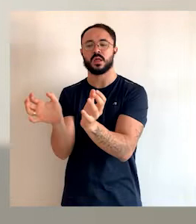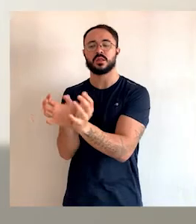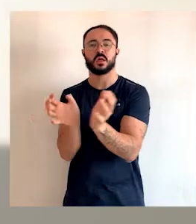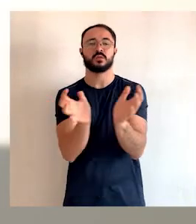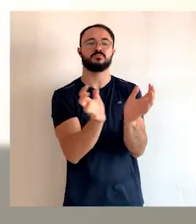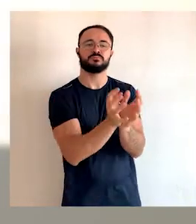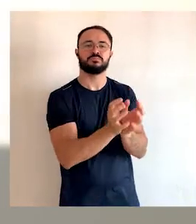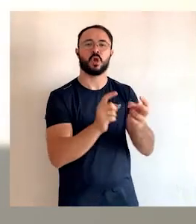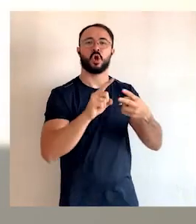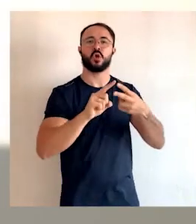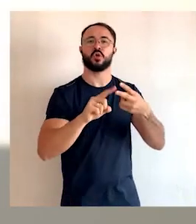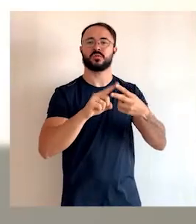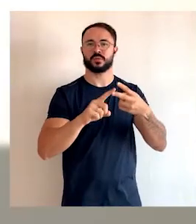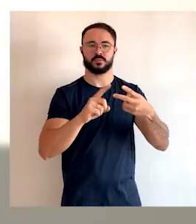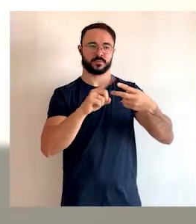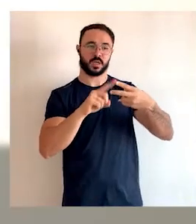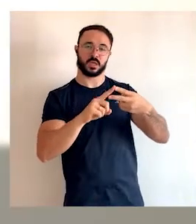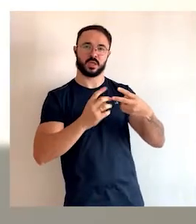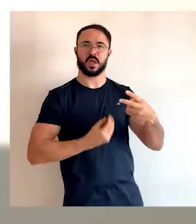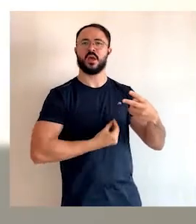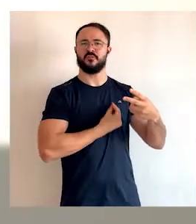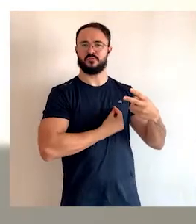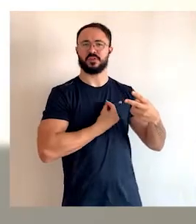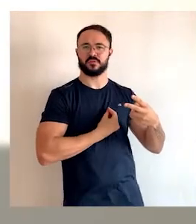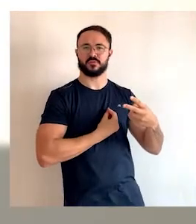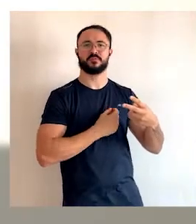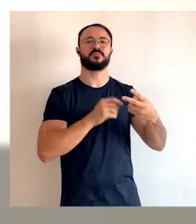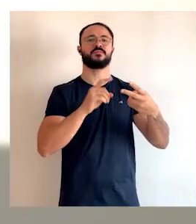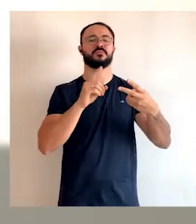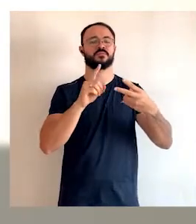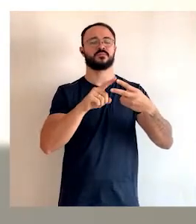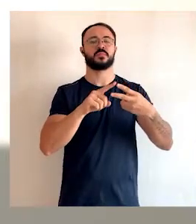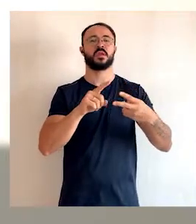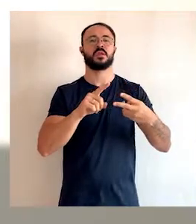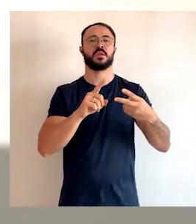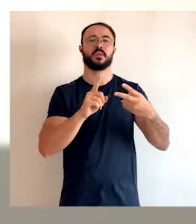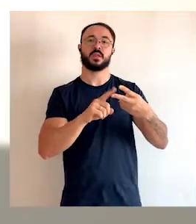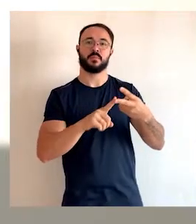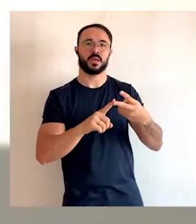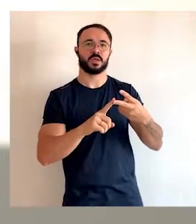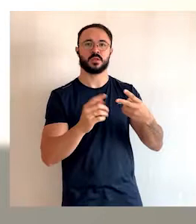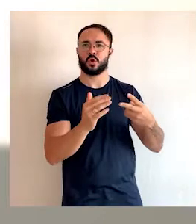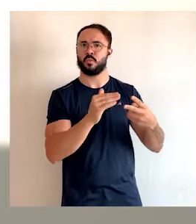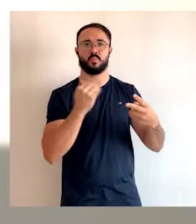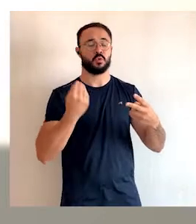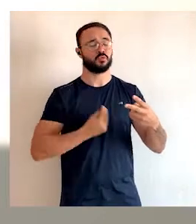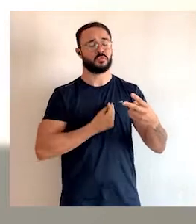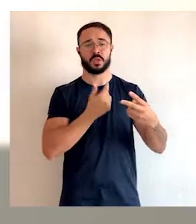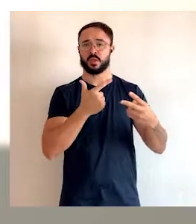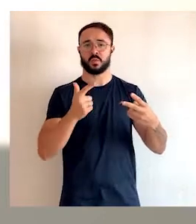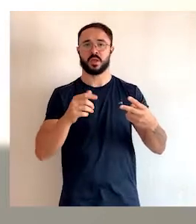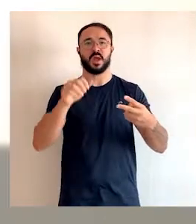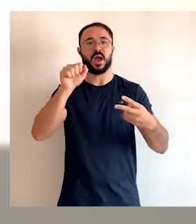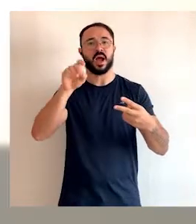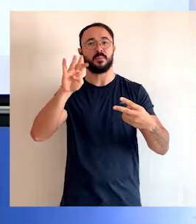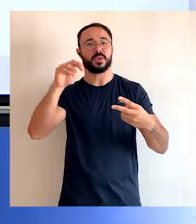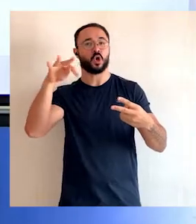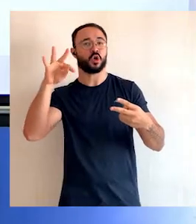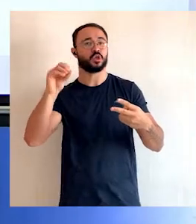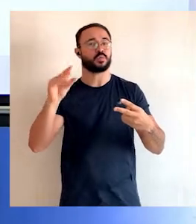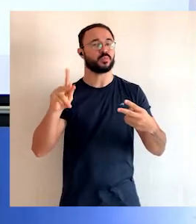fatores vivos, chamados de bióticos, e também os fatores não vivos, chamados de